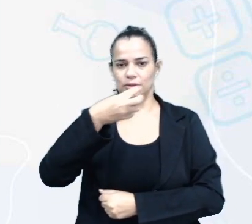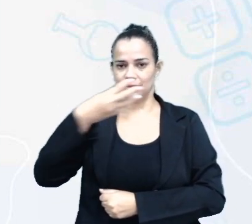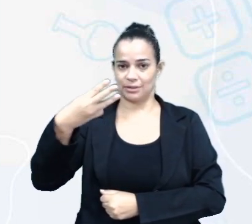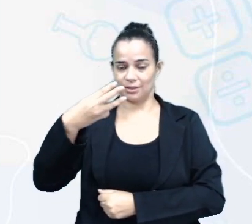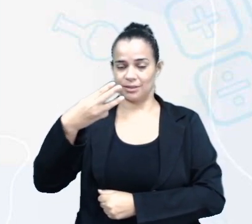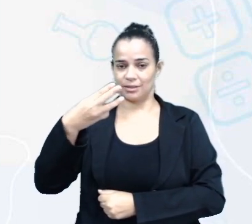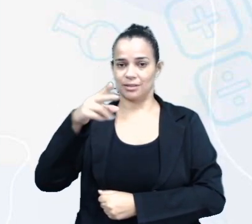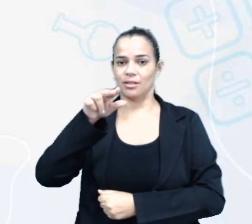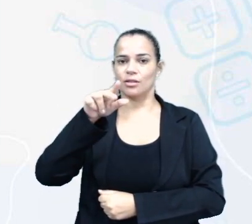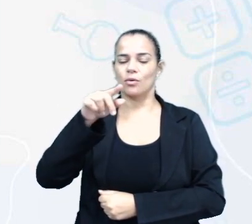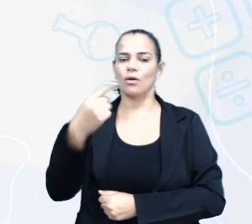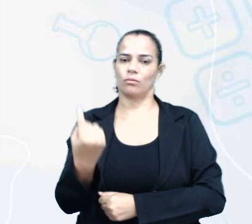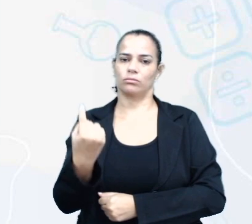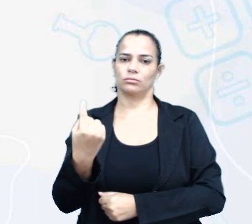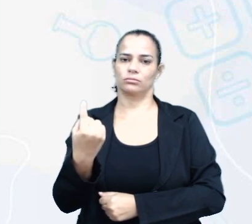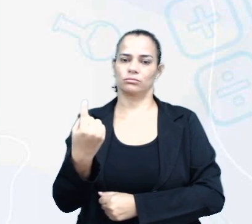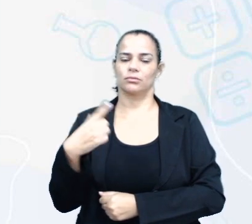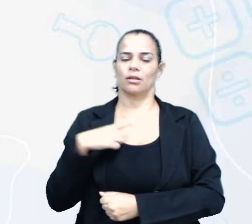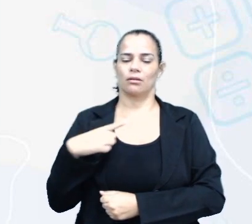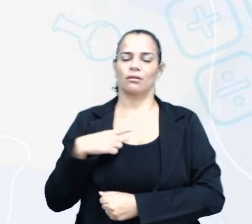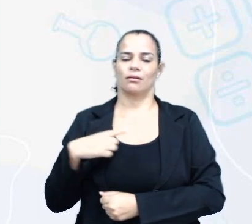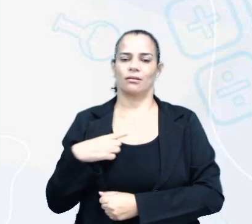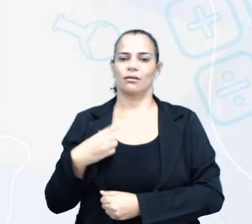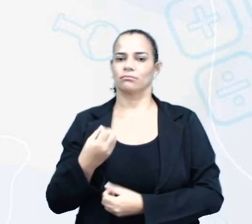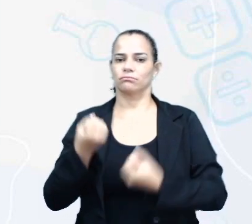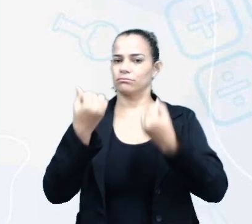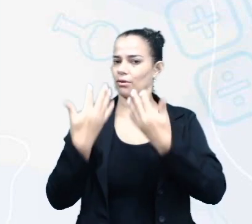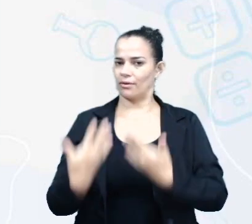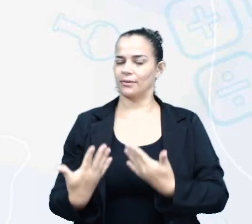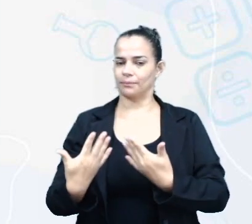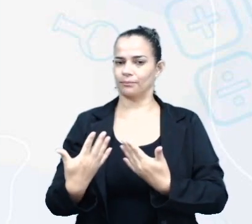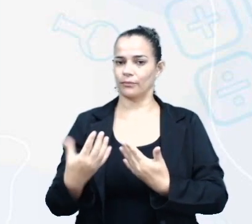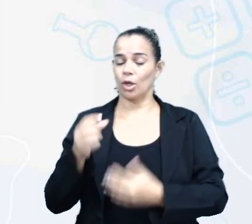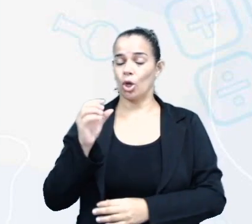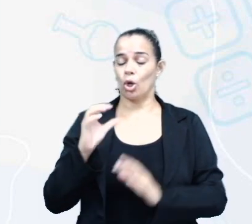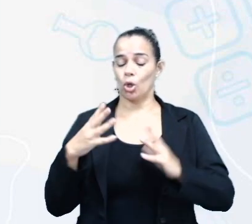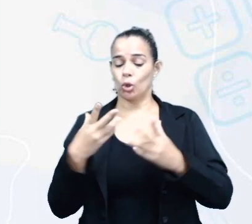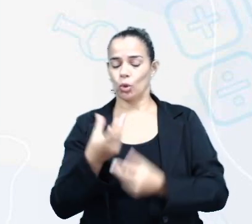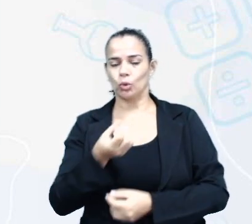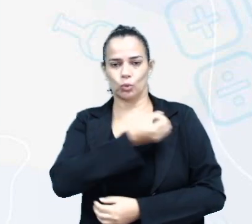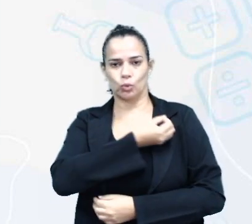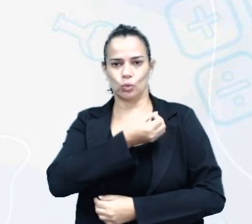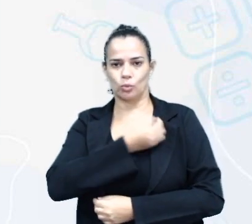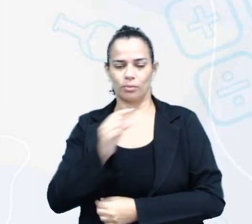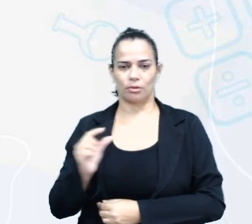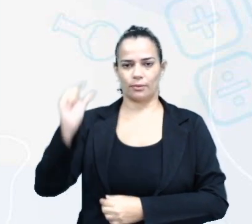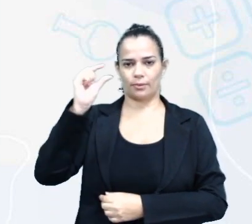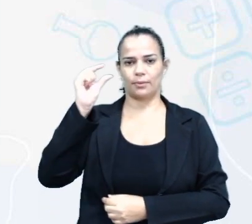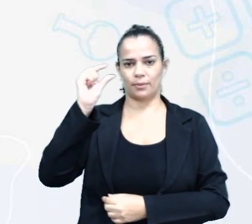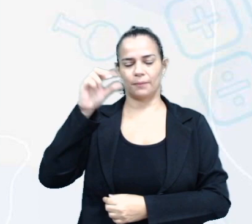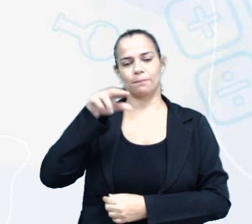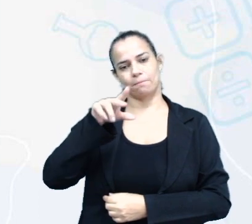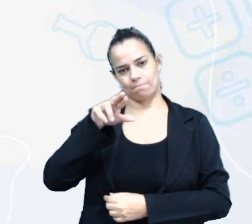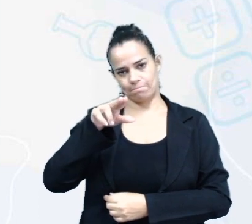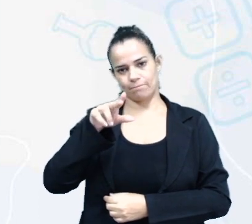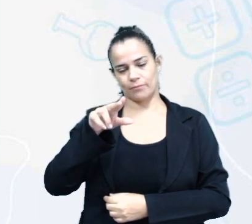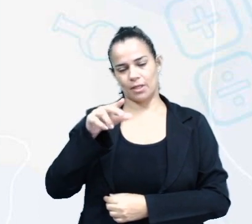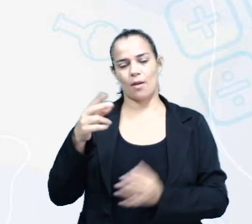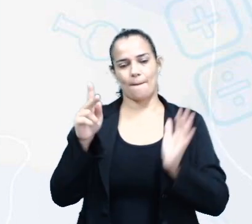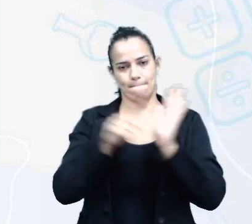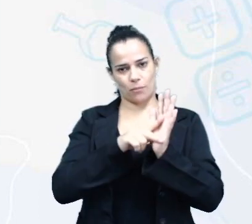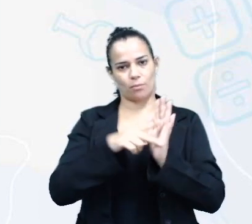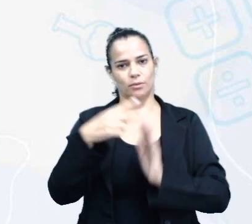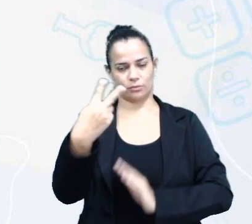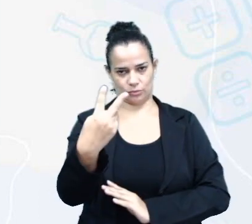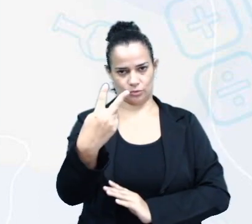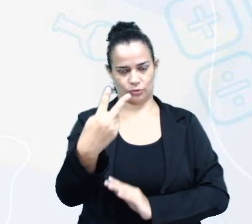uma consequência da definição de potência, porque todo número elevado a 1 é esse número, 2 elevado a 1 é o próprio 2,